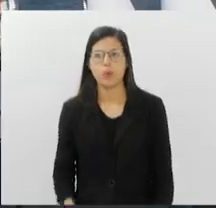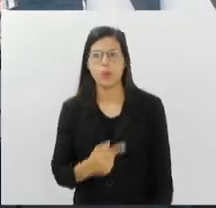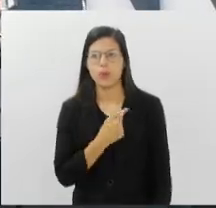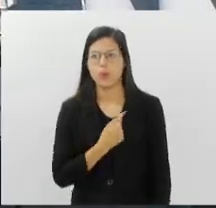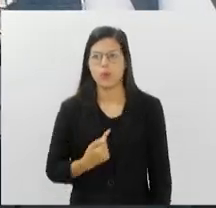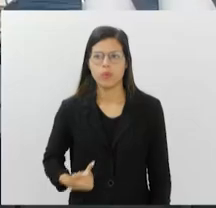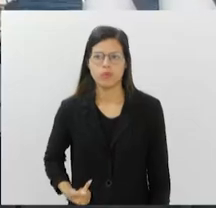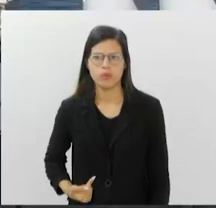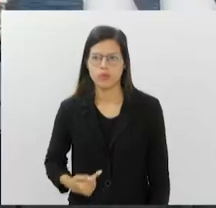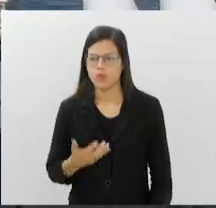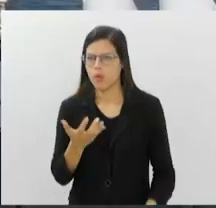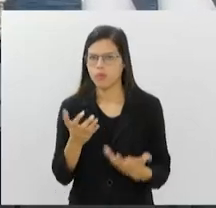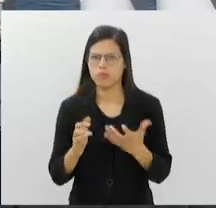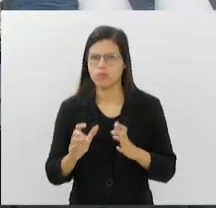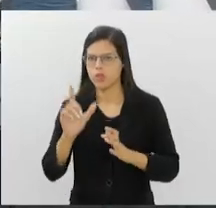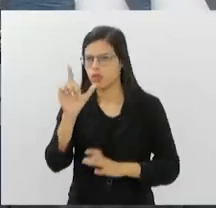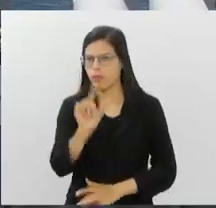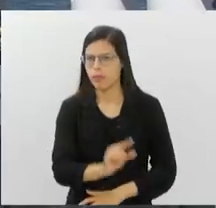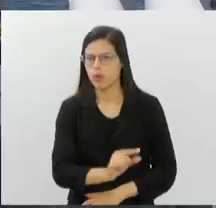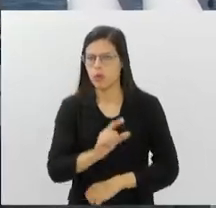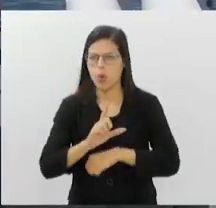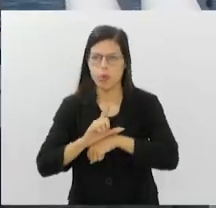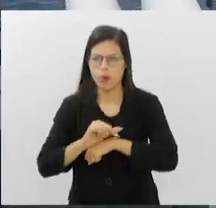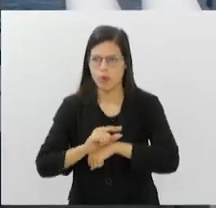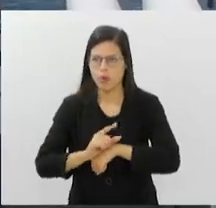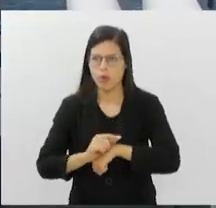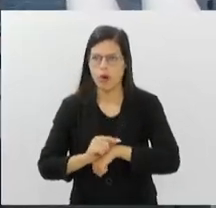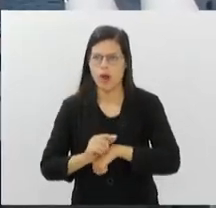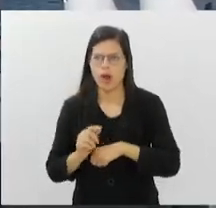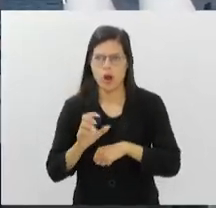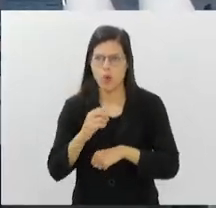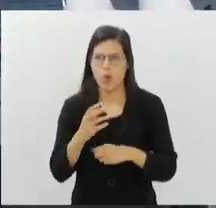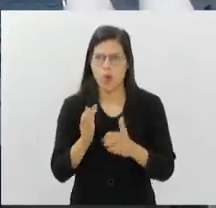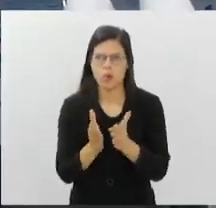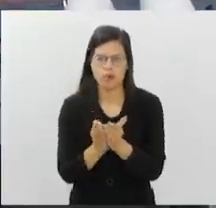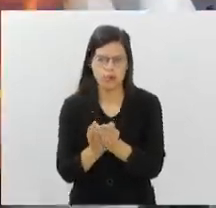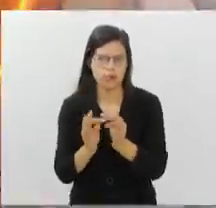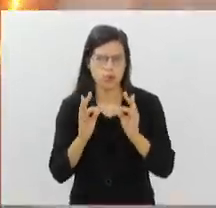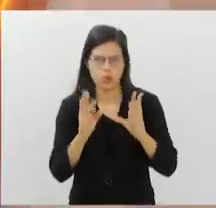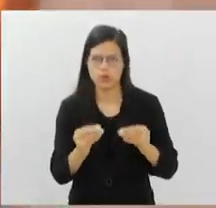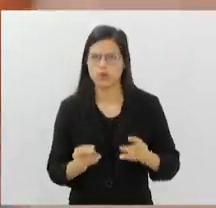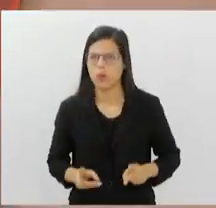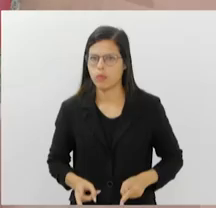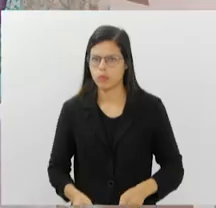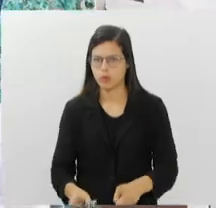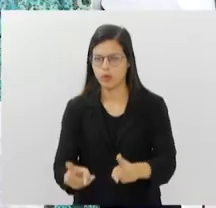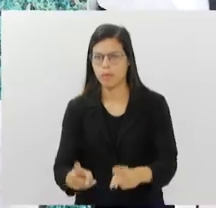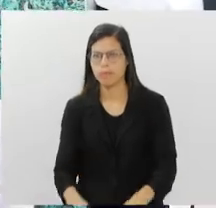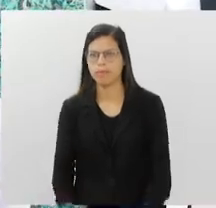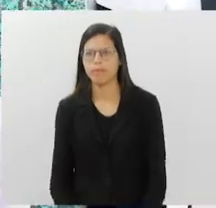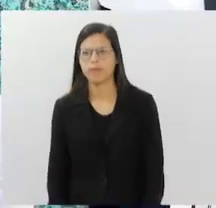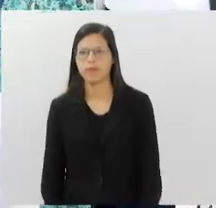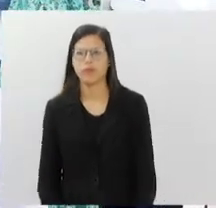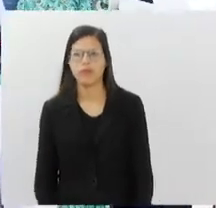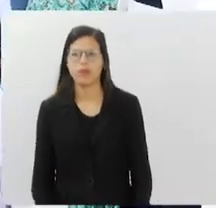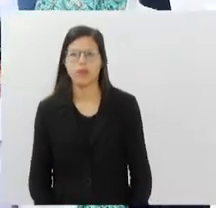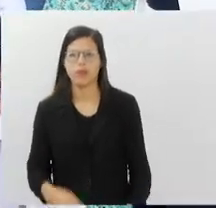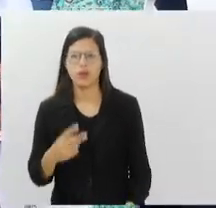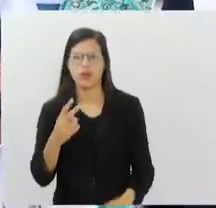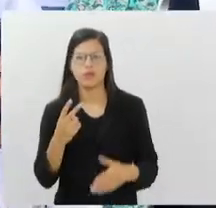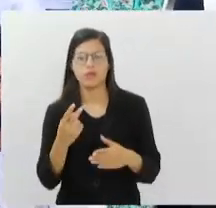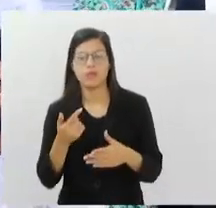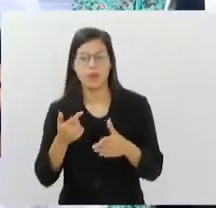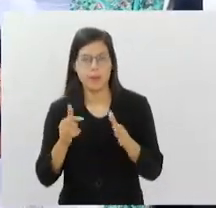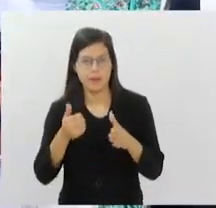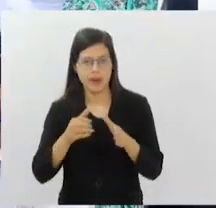reduzir viagens ou horários e todas as linhas vão ser mantidas. As duas primeiras turmas cariocas